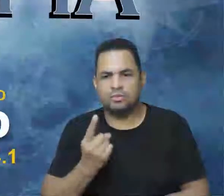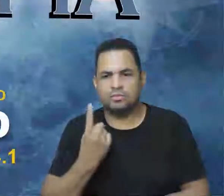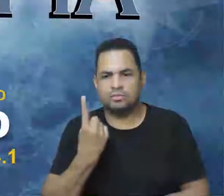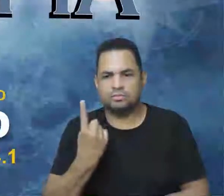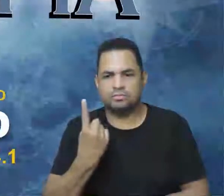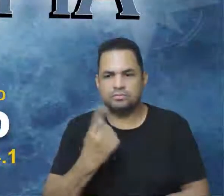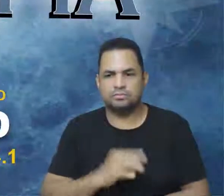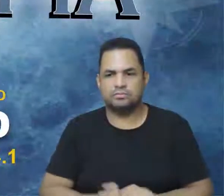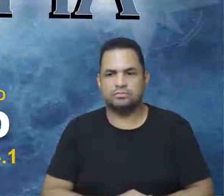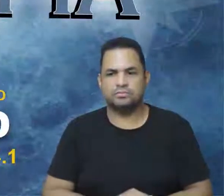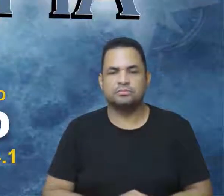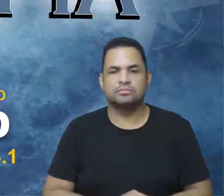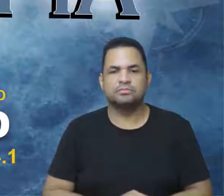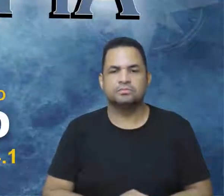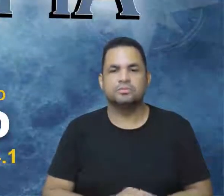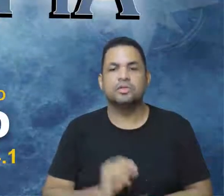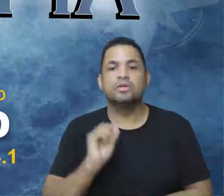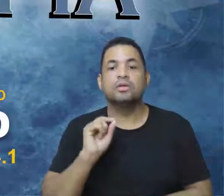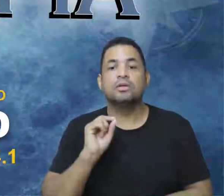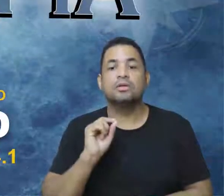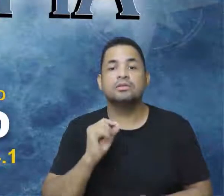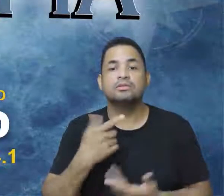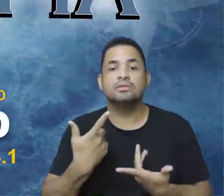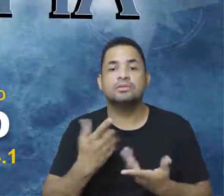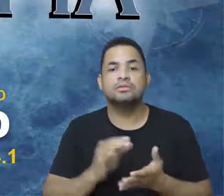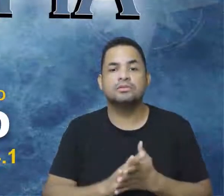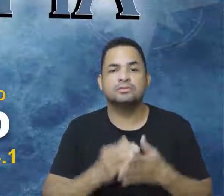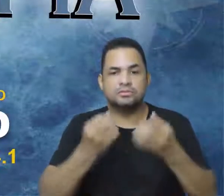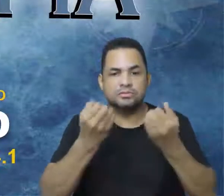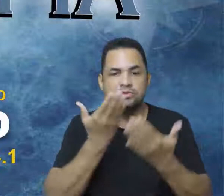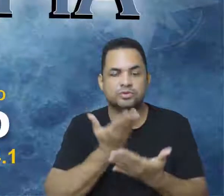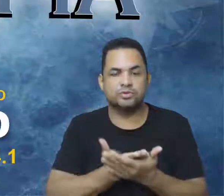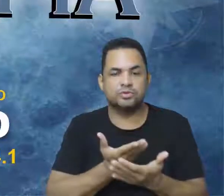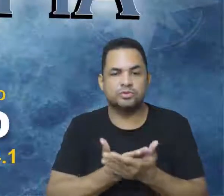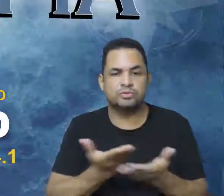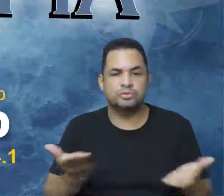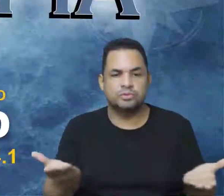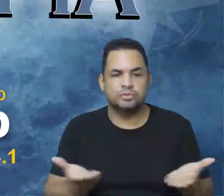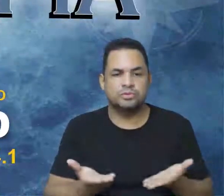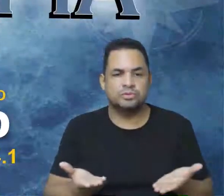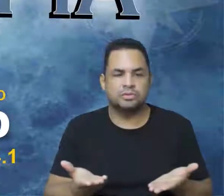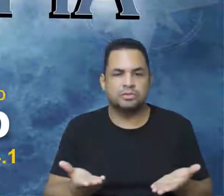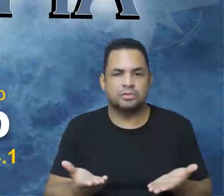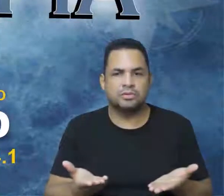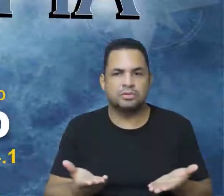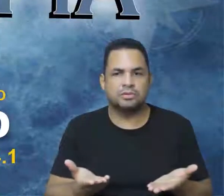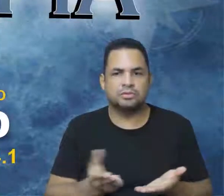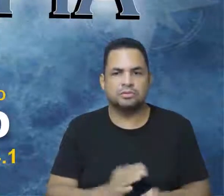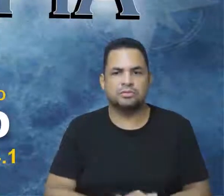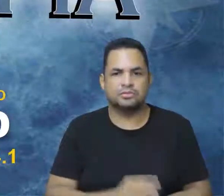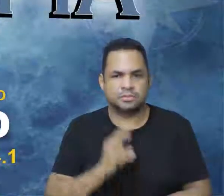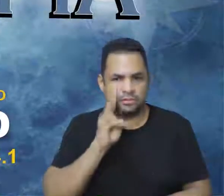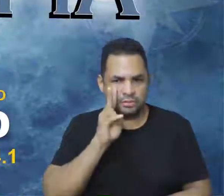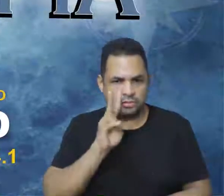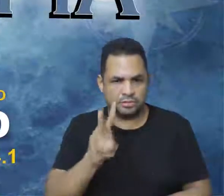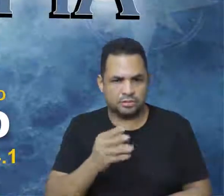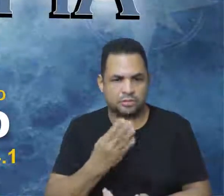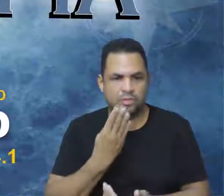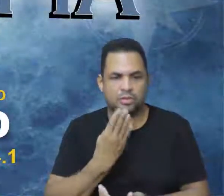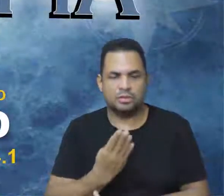44.1. E aí, o que é que nós iremos falar? Tá? Nós iremos, né, como você pode observar aí na